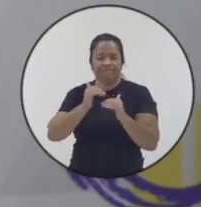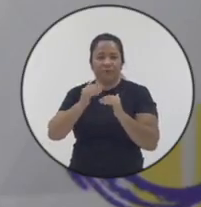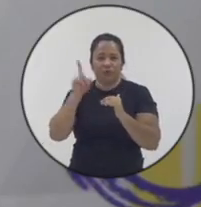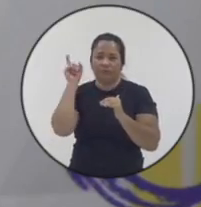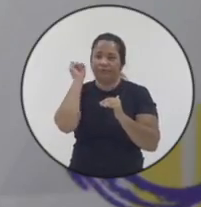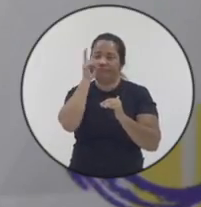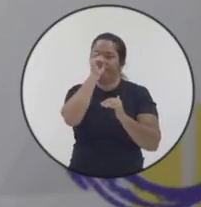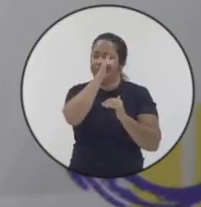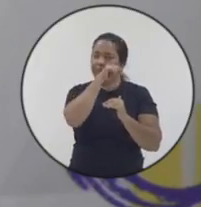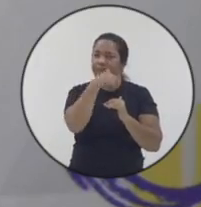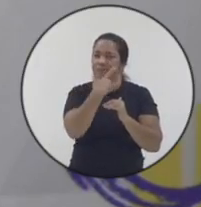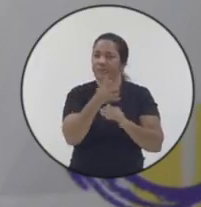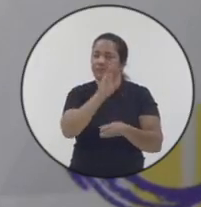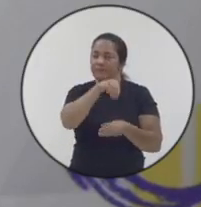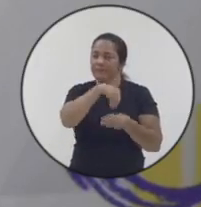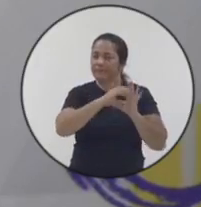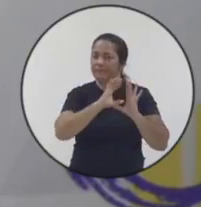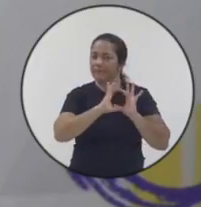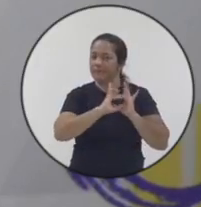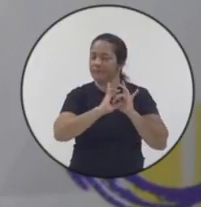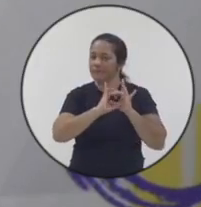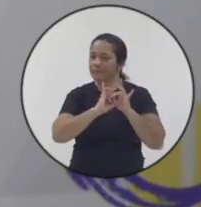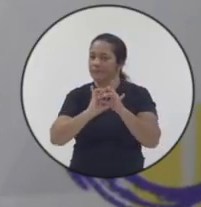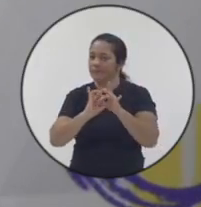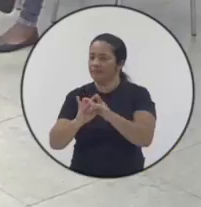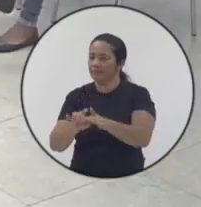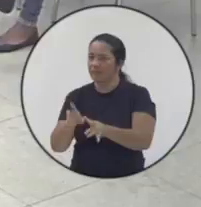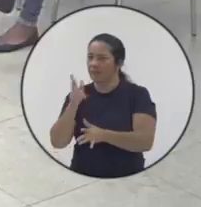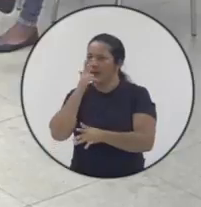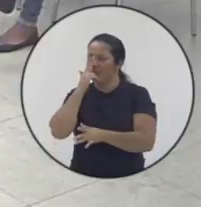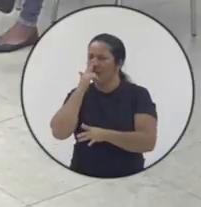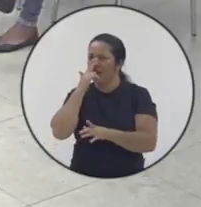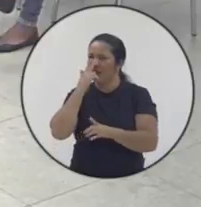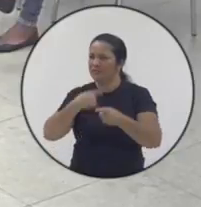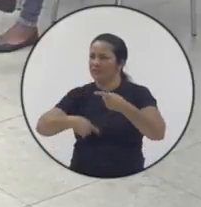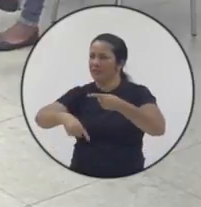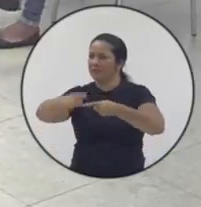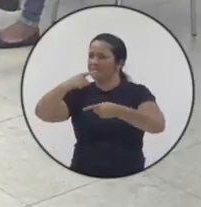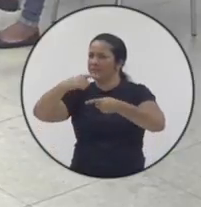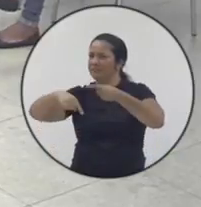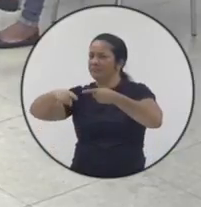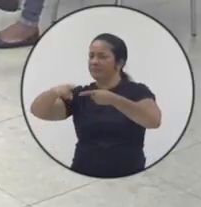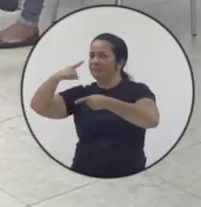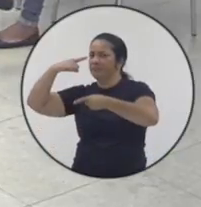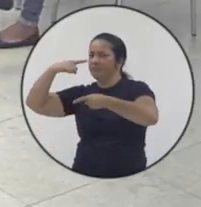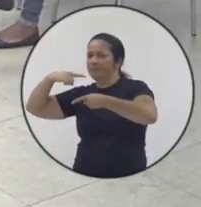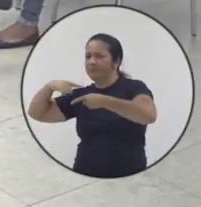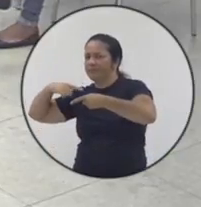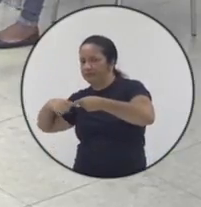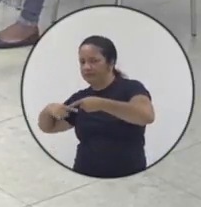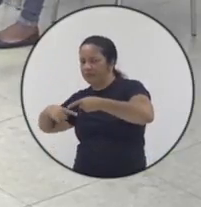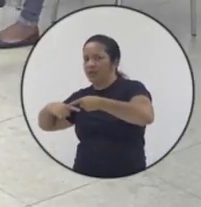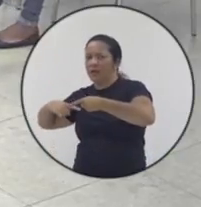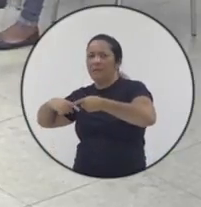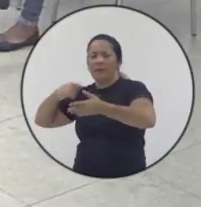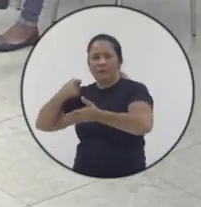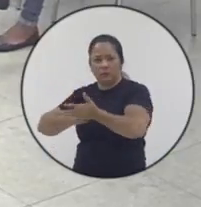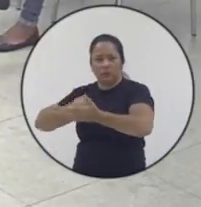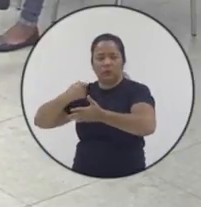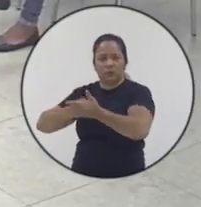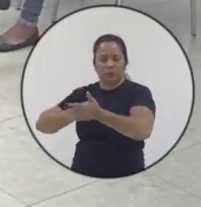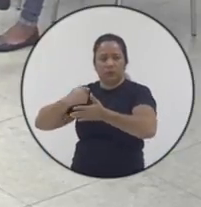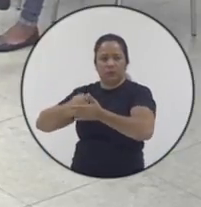e que os contextos, às vezes, parecem empurrar a gente um pouco para trás. Enquanto pessoas trans, enquanto diversidade, a gente vai sendo empurrada um pouco para trás. E